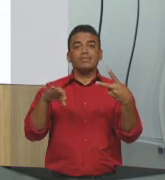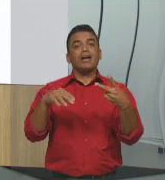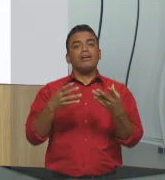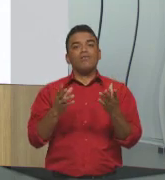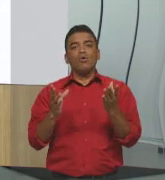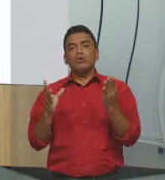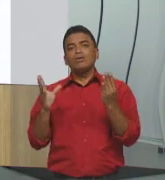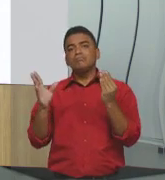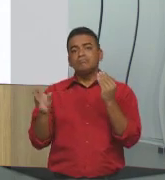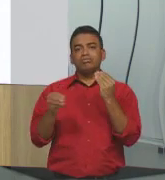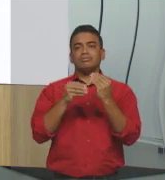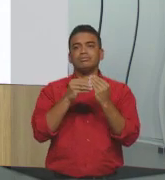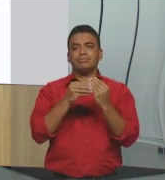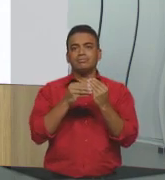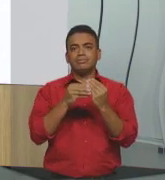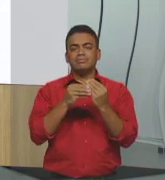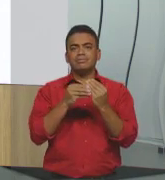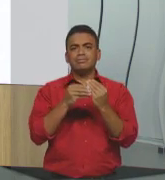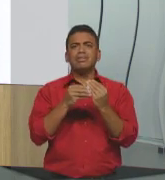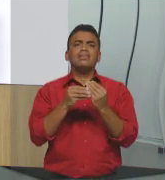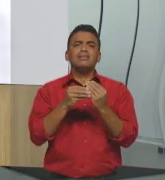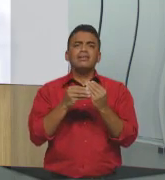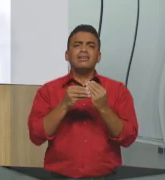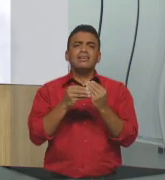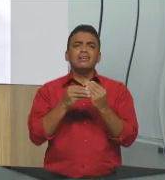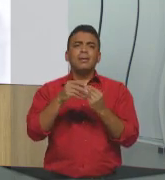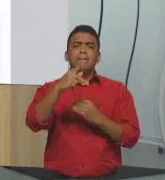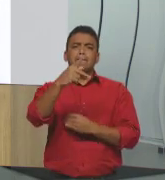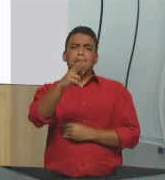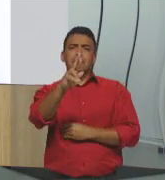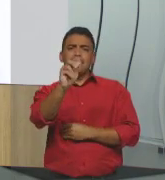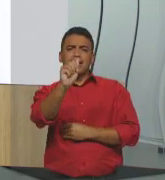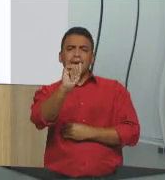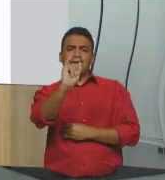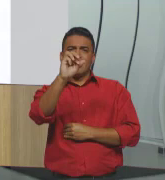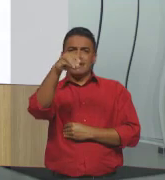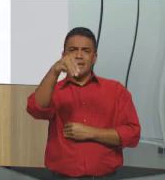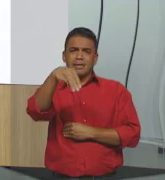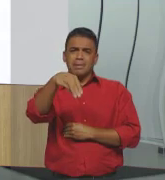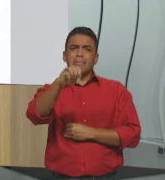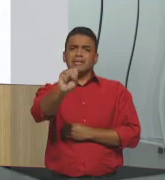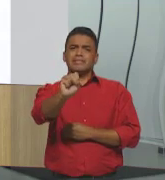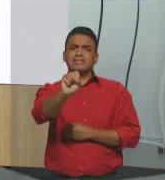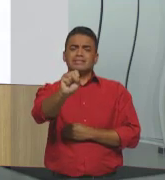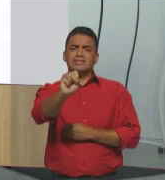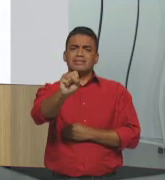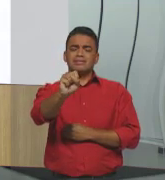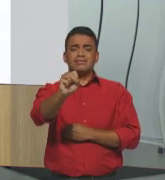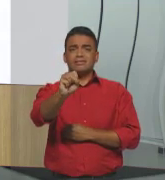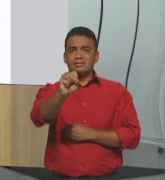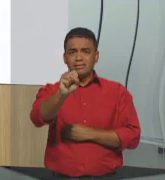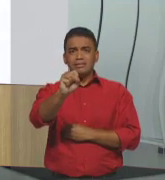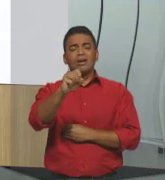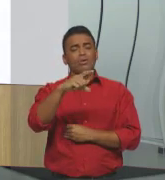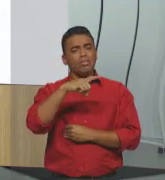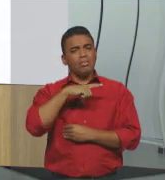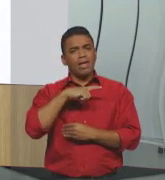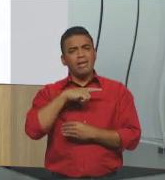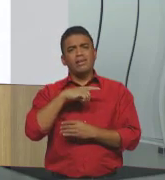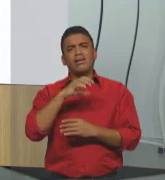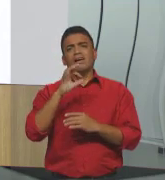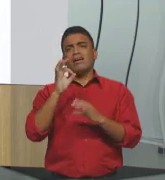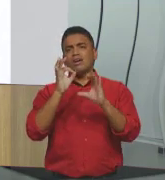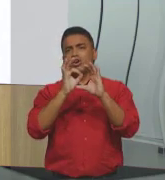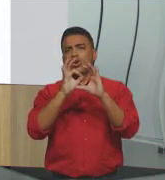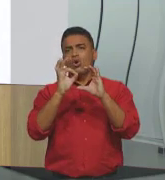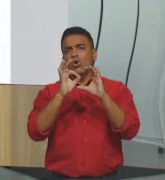adicionar primers. O que vão ser esses primers? São segmentos de nucleotídeos, né, sequências então de